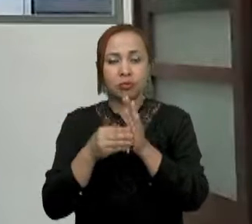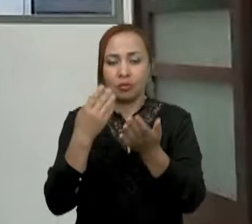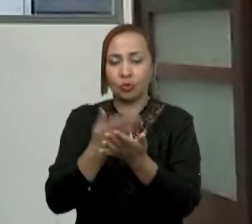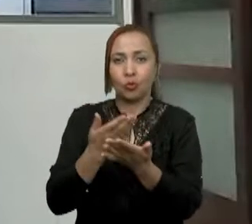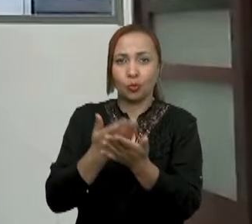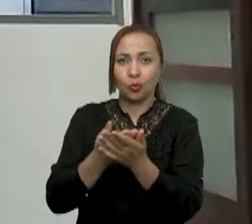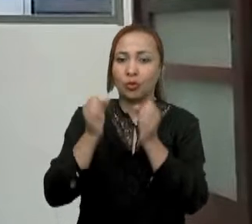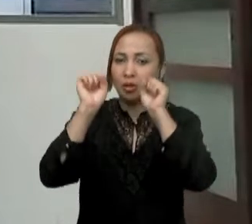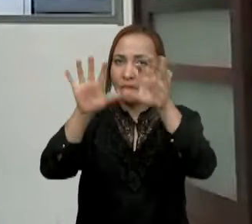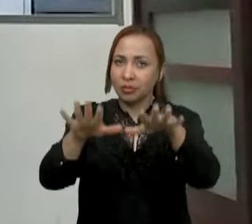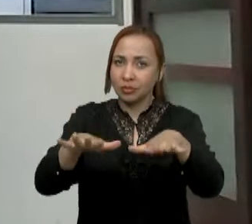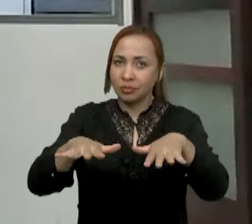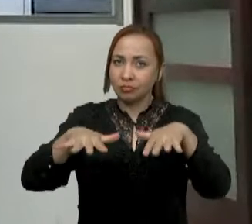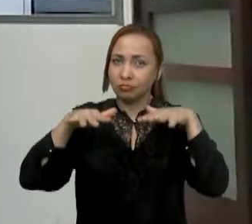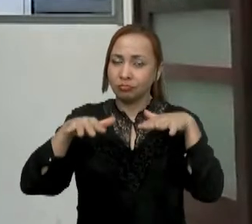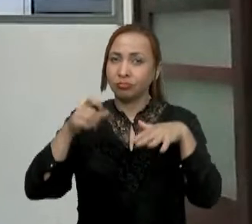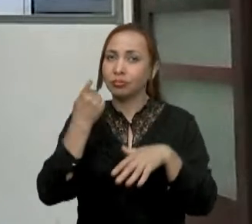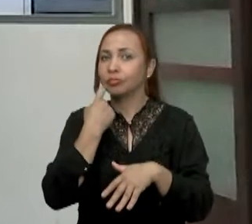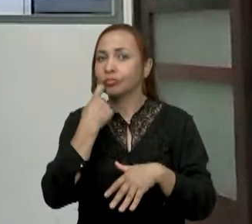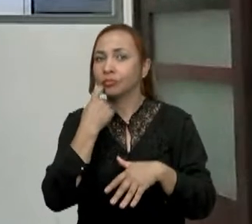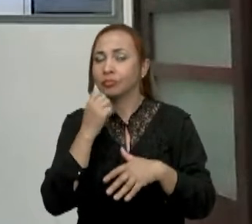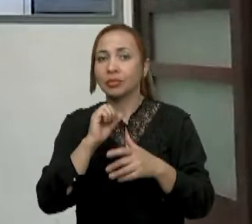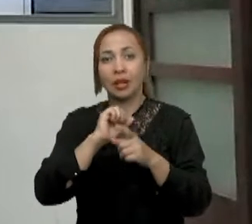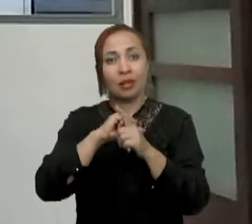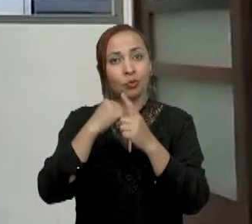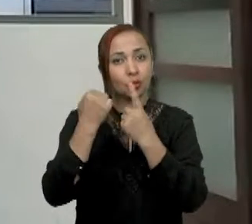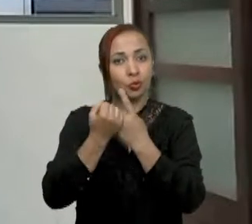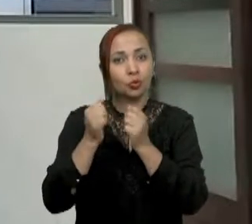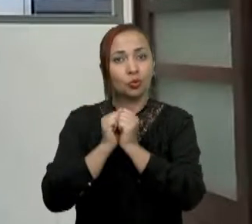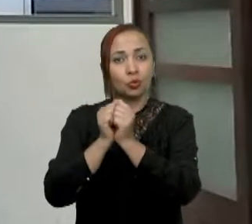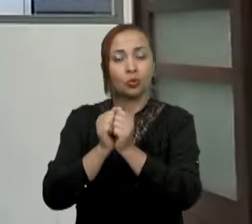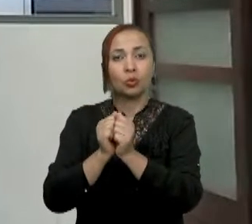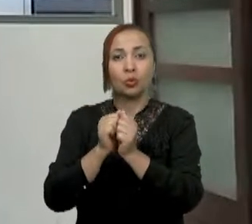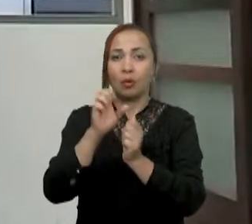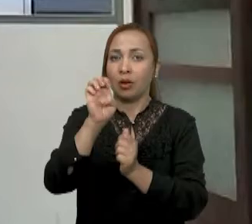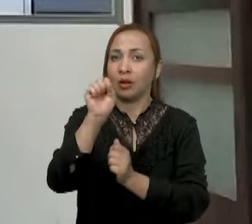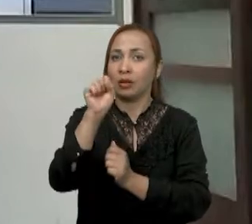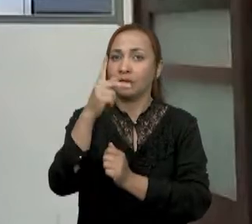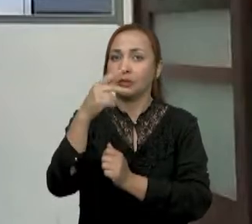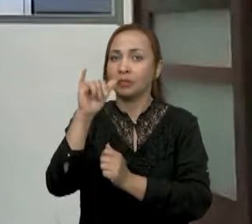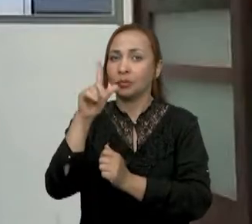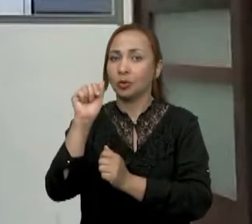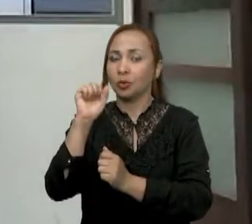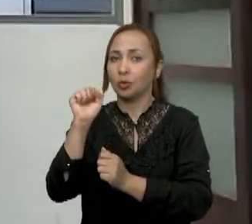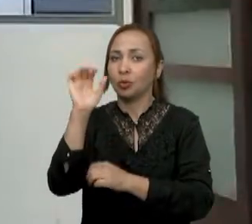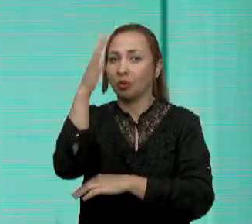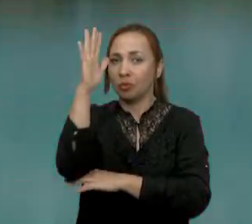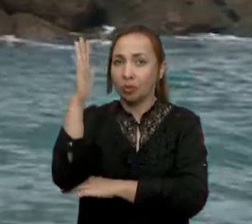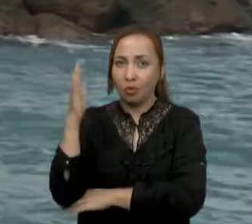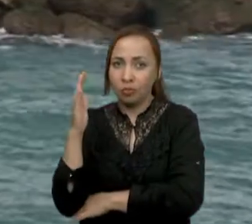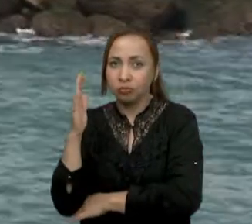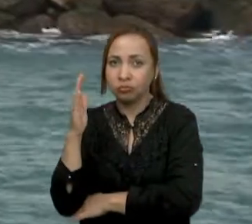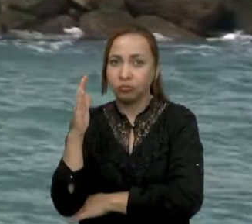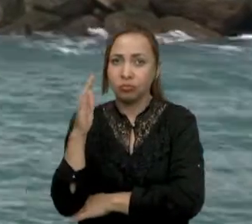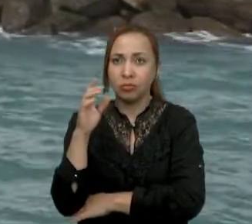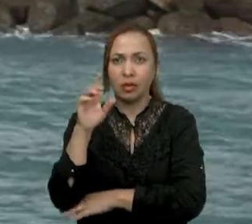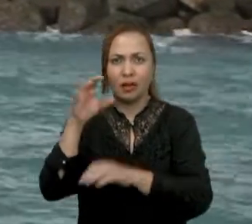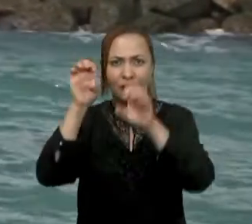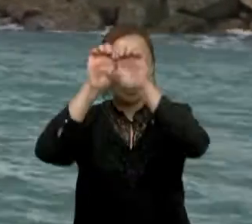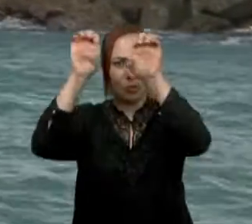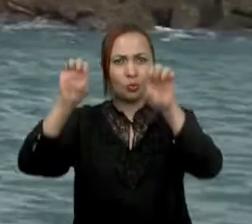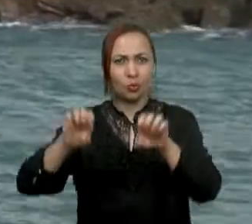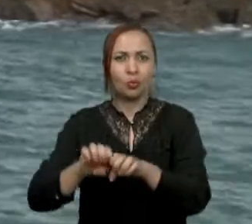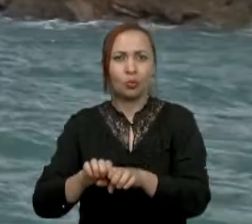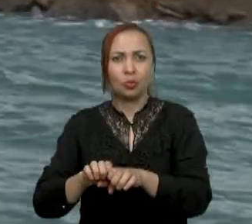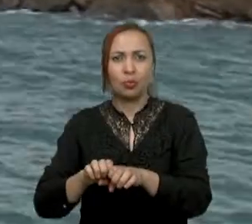estudar Assembleia do peixe associado aos Espiões né na Zona Costeira de Fortaleza espigões São